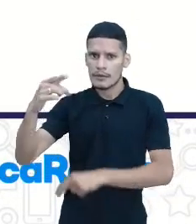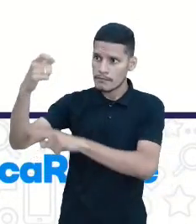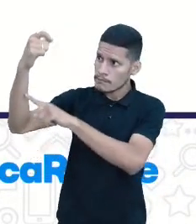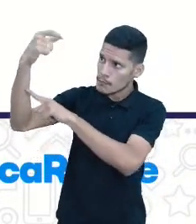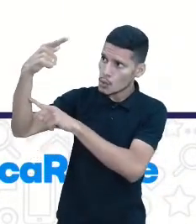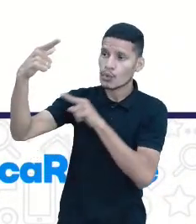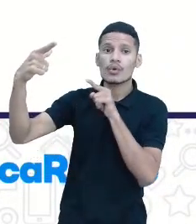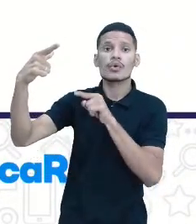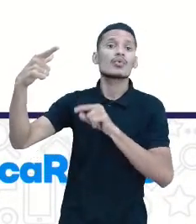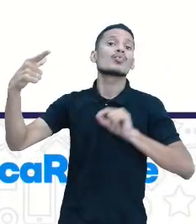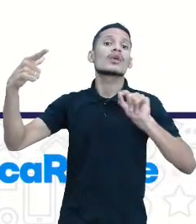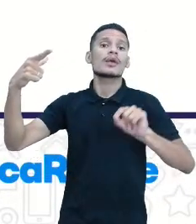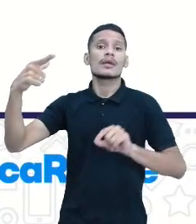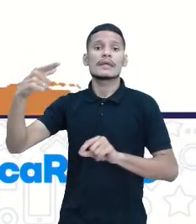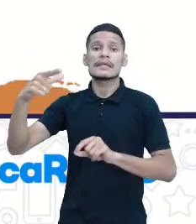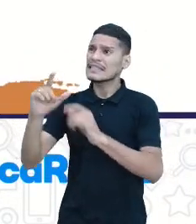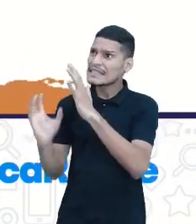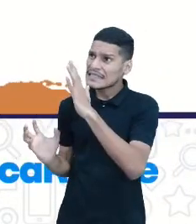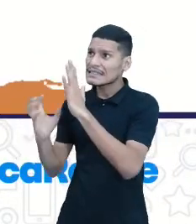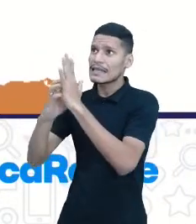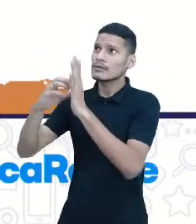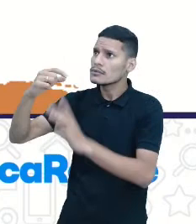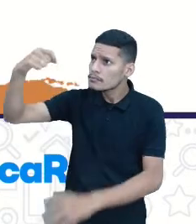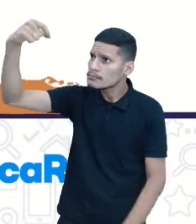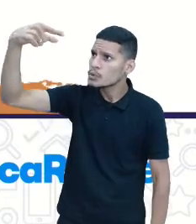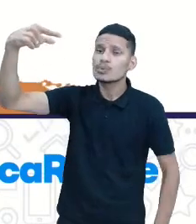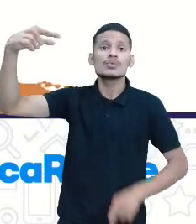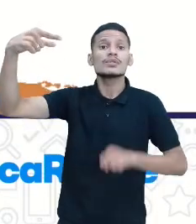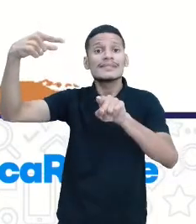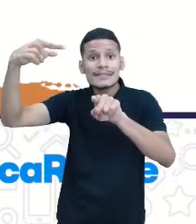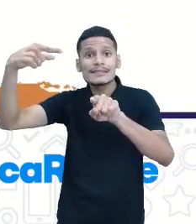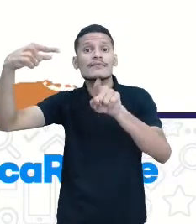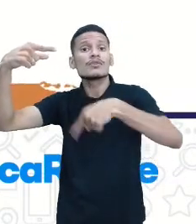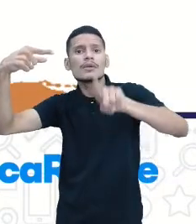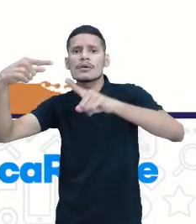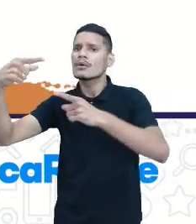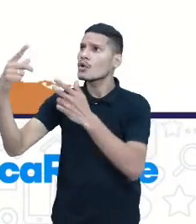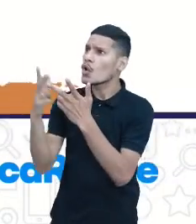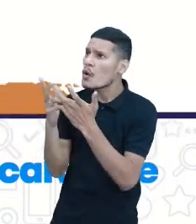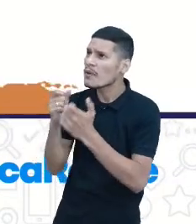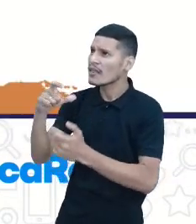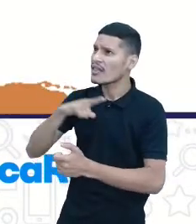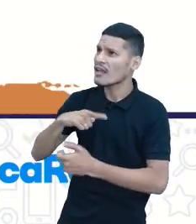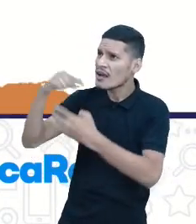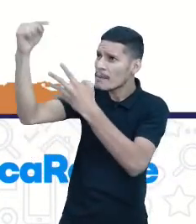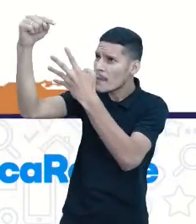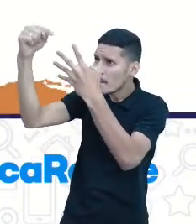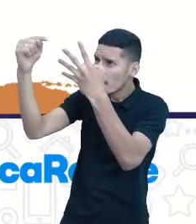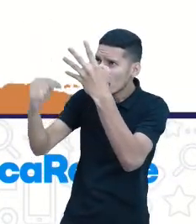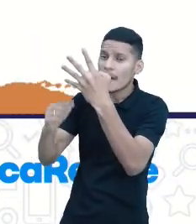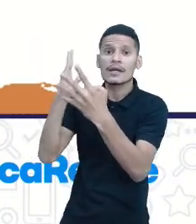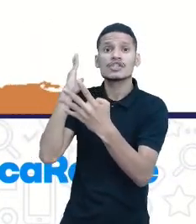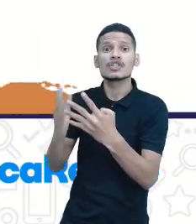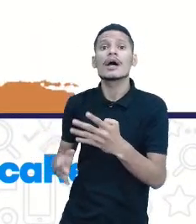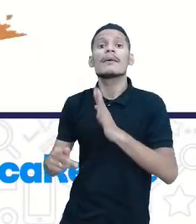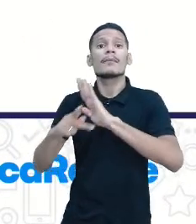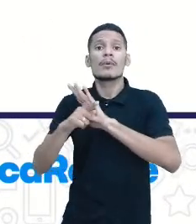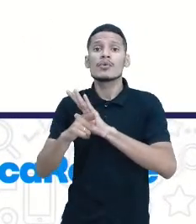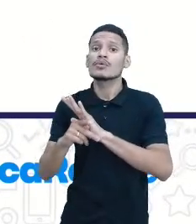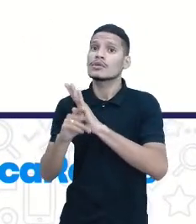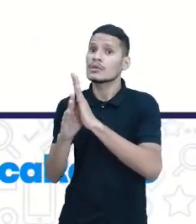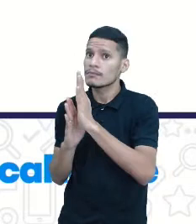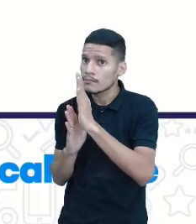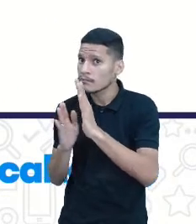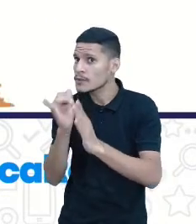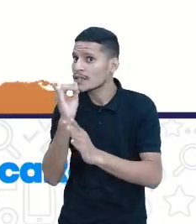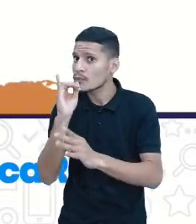pino. Então, ao meio-dia, se você observar os elementos que são colocados, se ele estiver exatamente em pé,